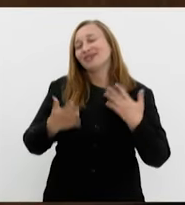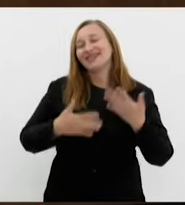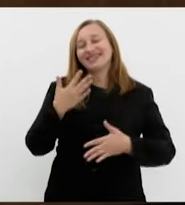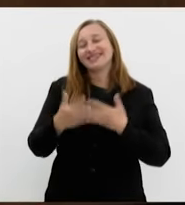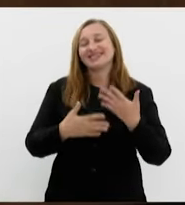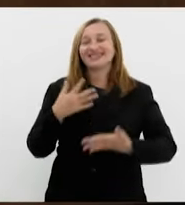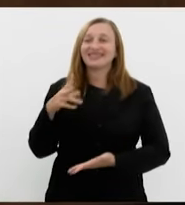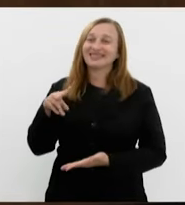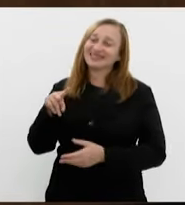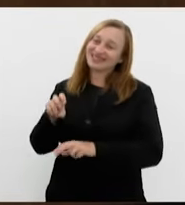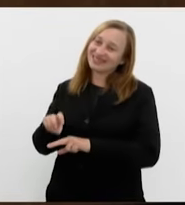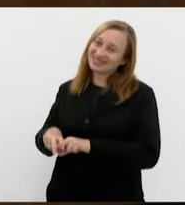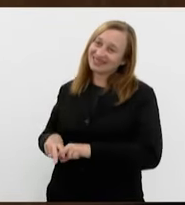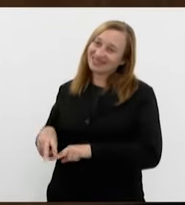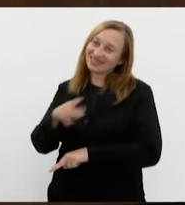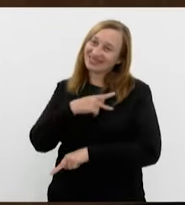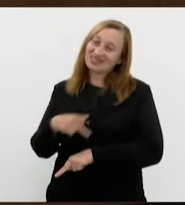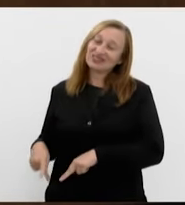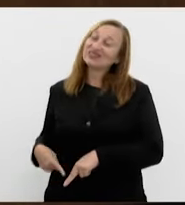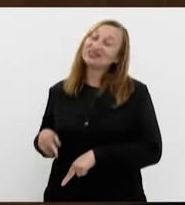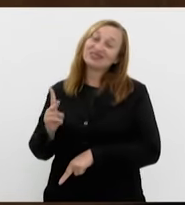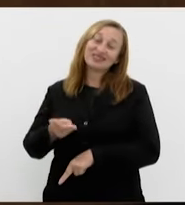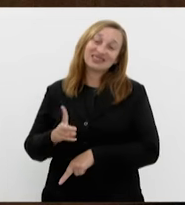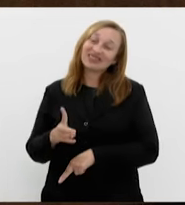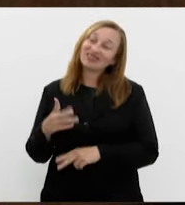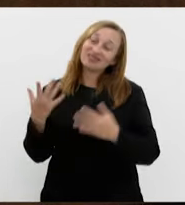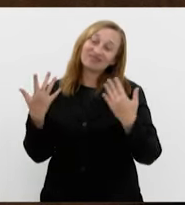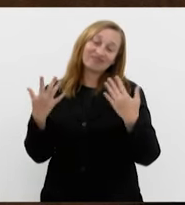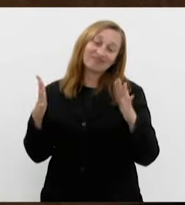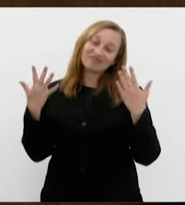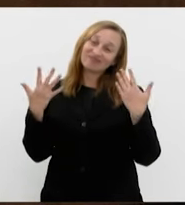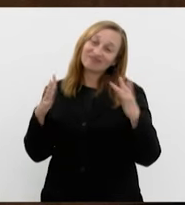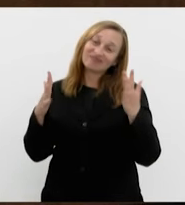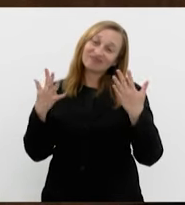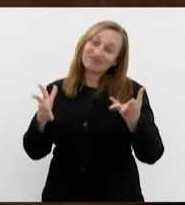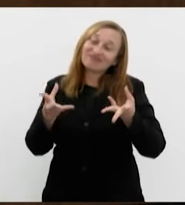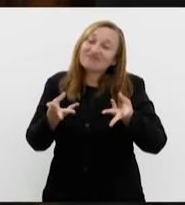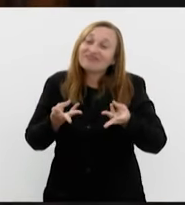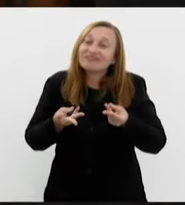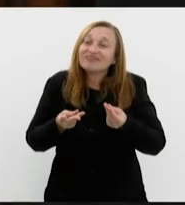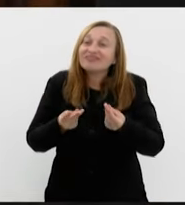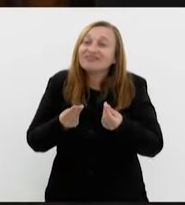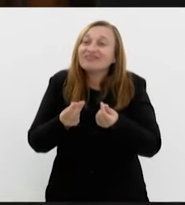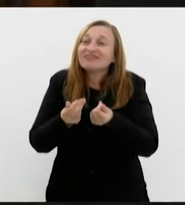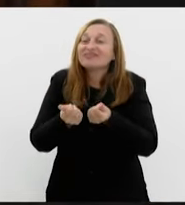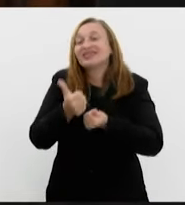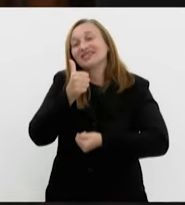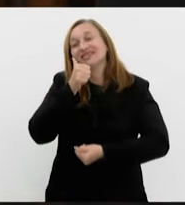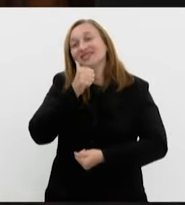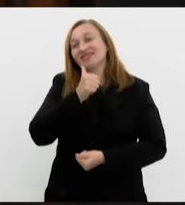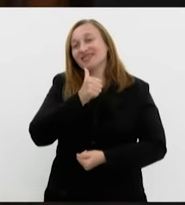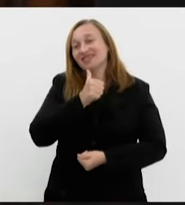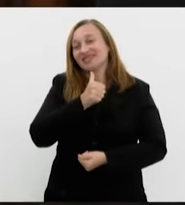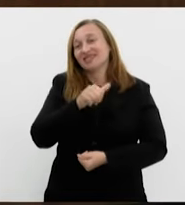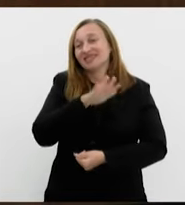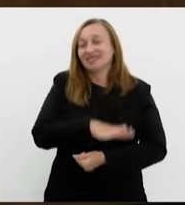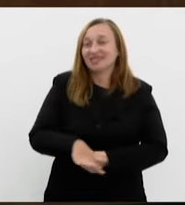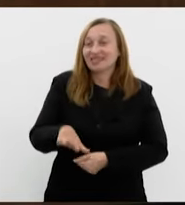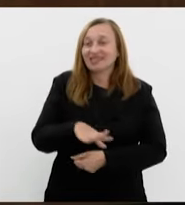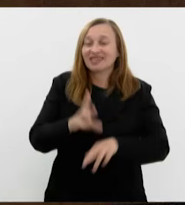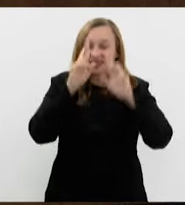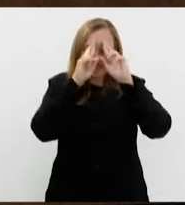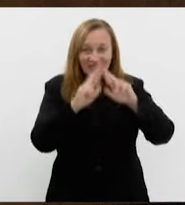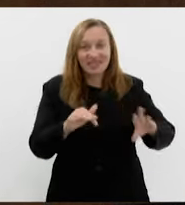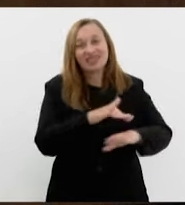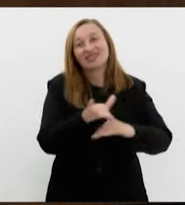na presidência. Sempre louvo a sua sensibilidade com as mulheres, as crianças, o respeito a todas